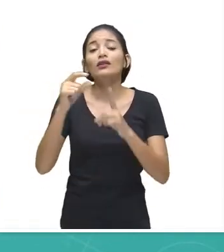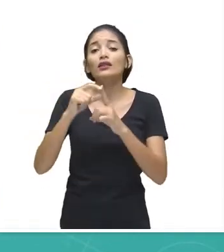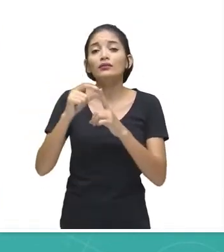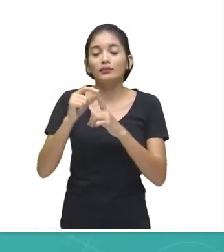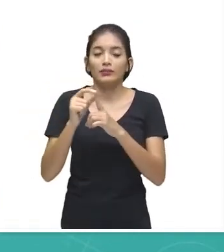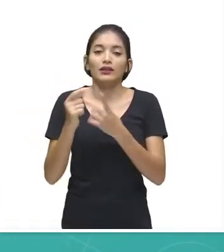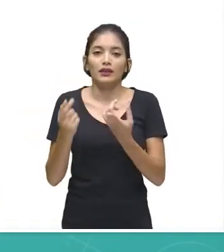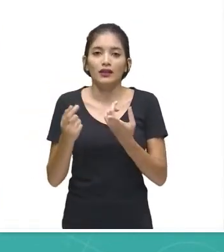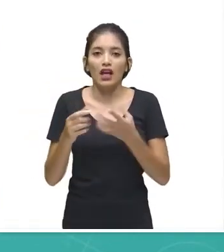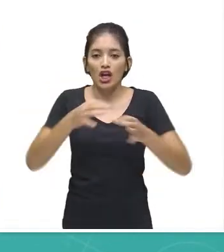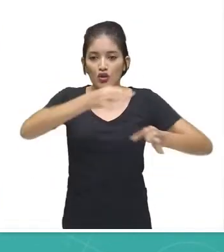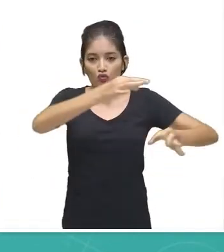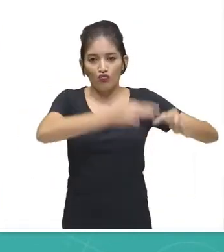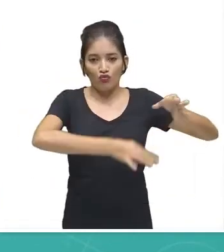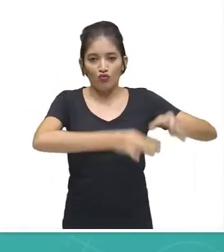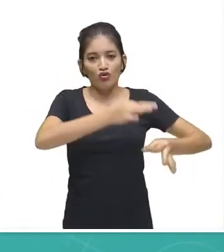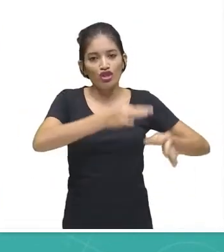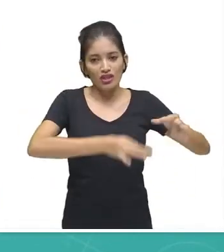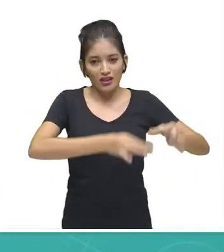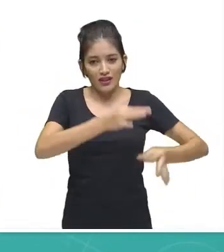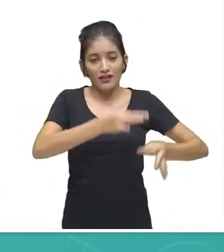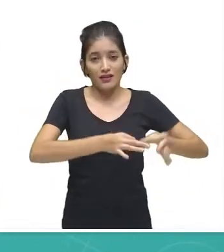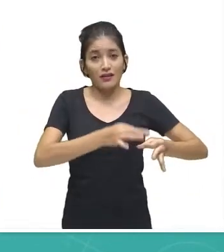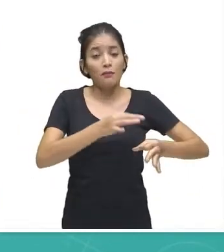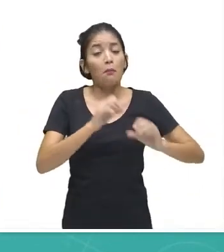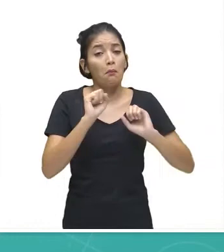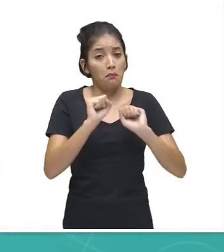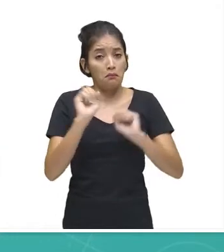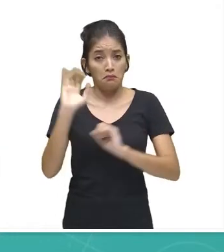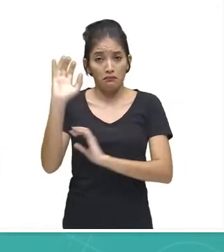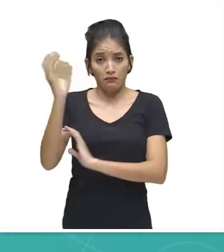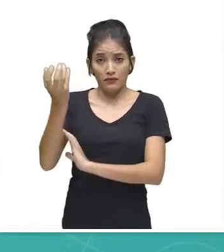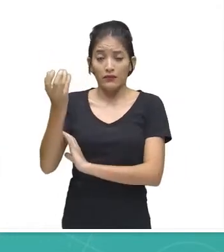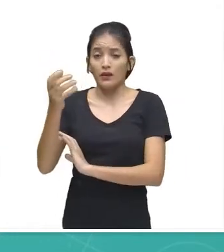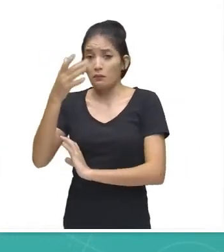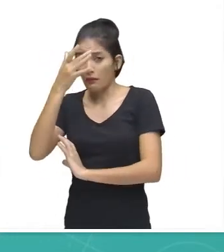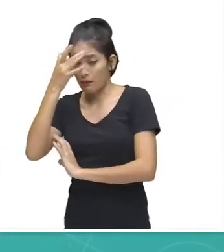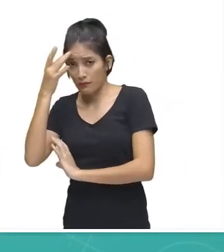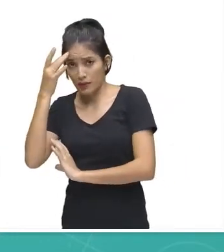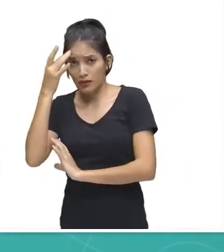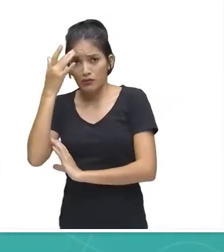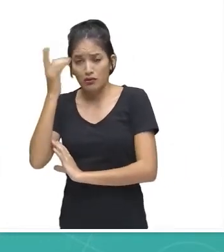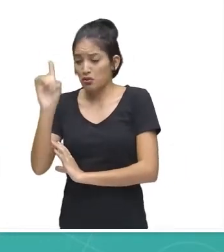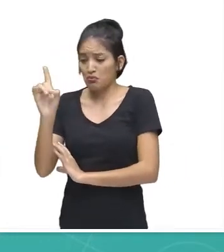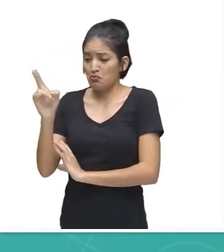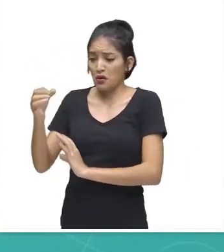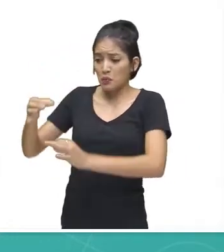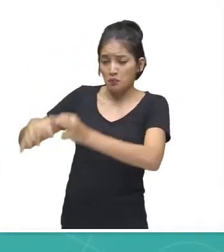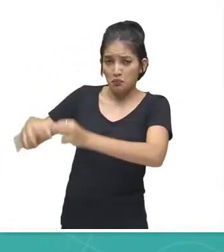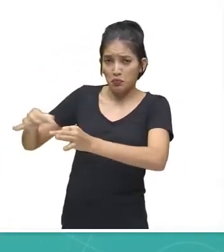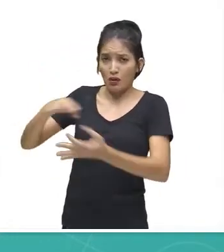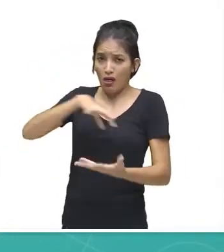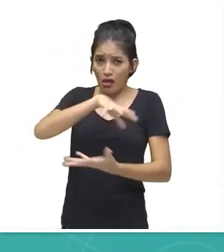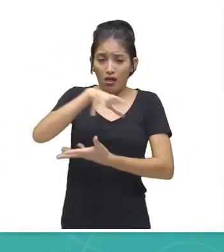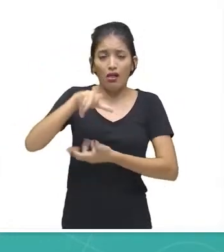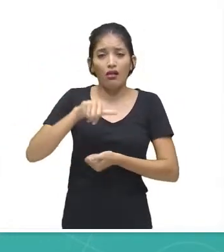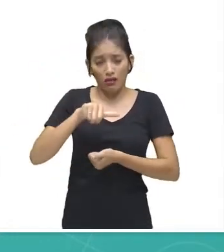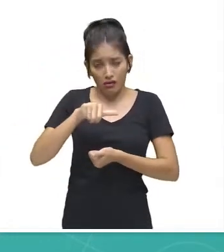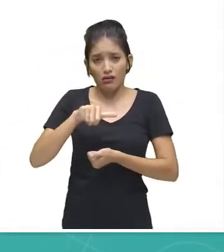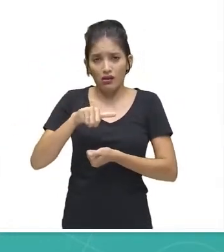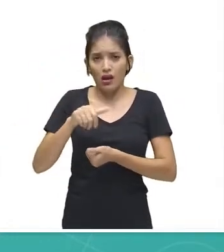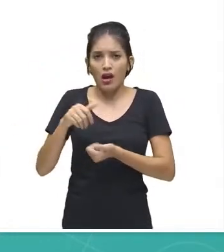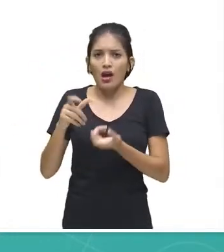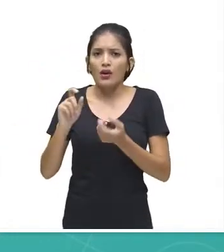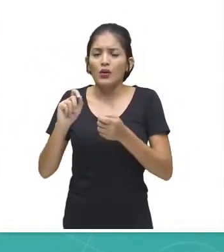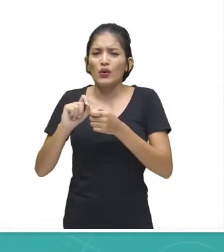aí, a justiça. Pode existir que existam pessoas que não são justas no planeta, que